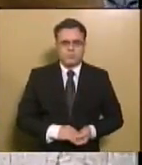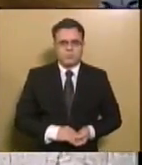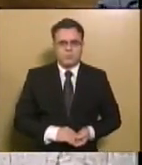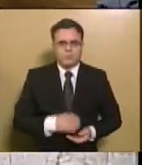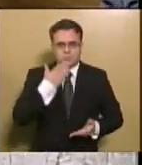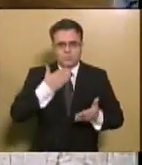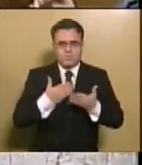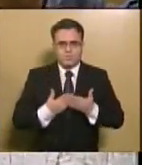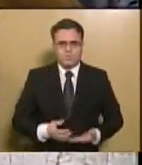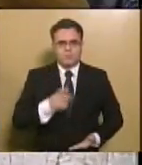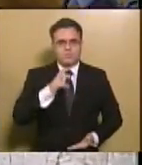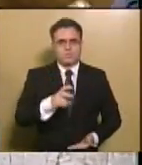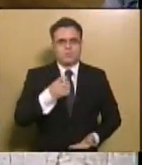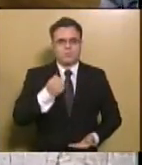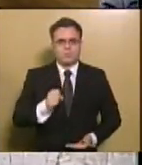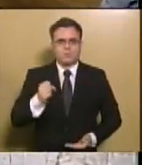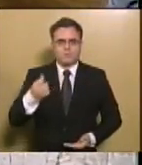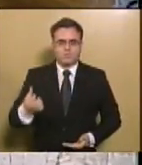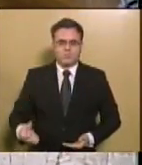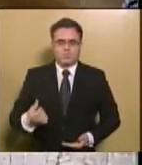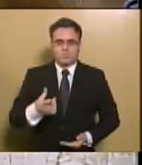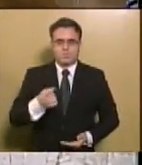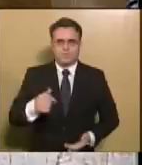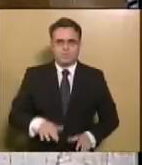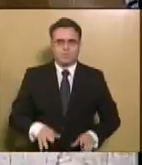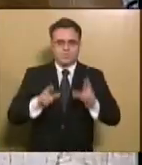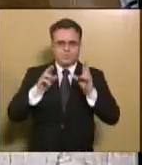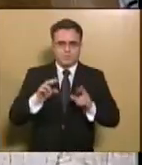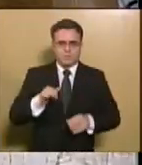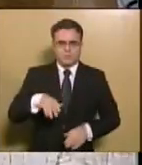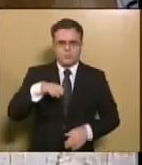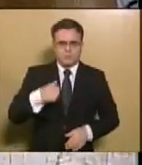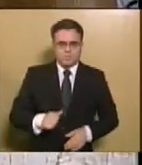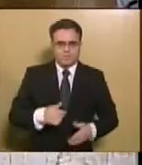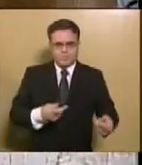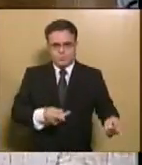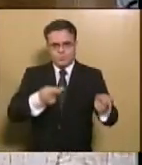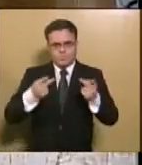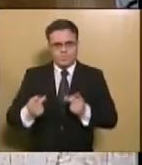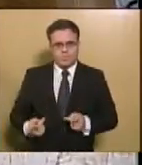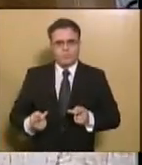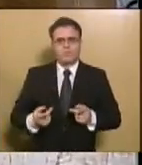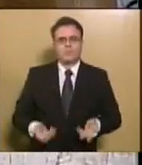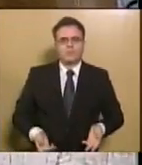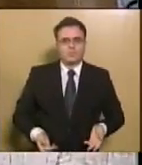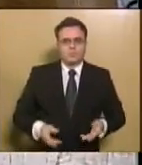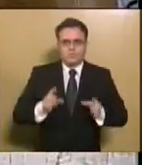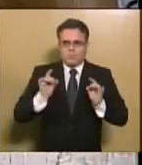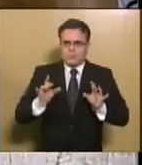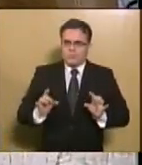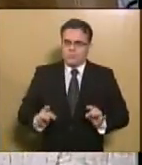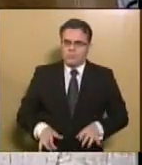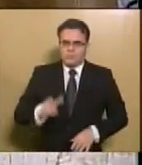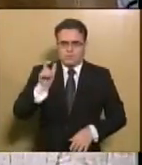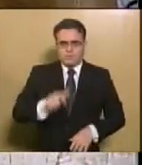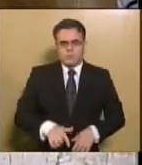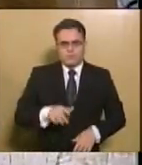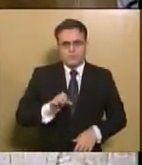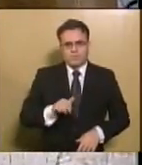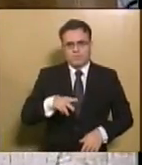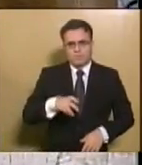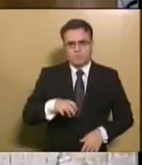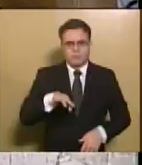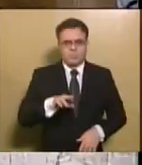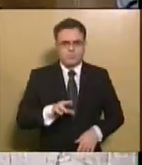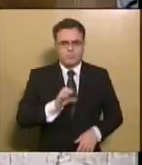Requerimento número 586, de autoria da deputada Maria Mendonça, convite a vossa senhoria, doutor Almir